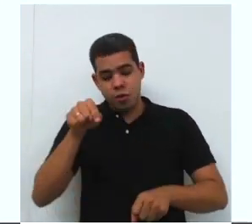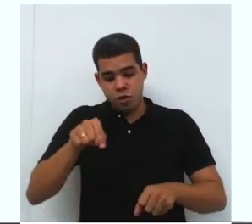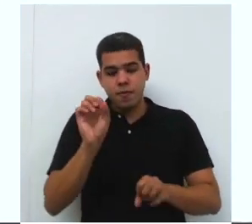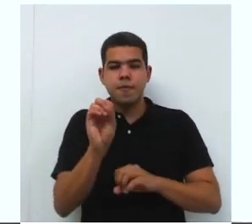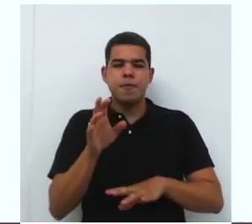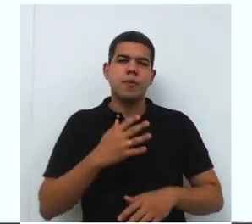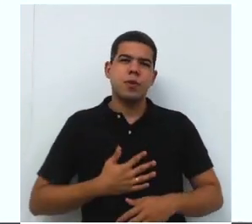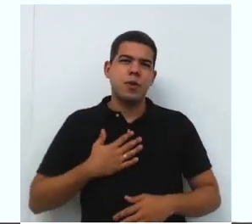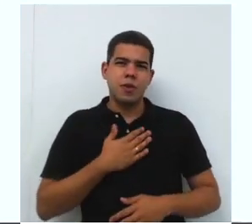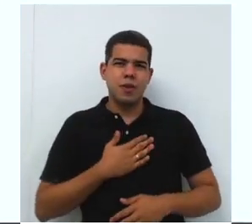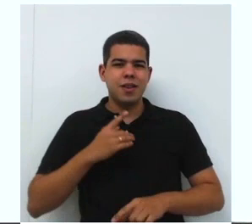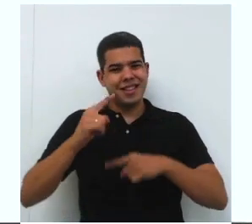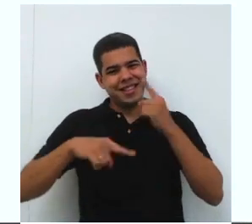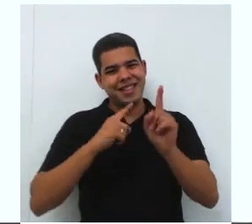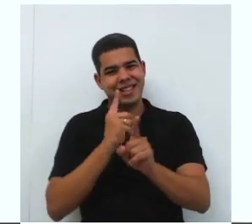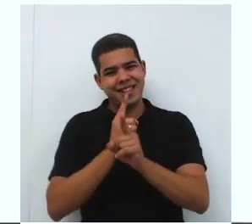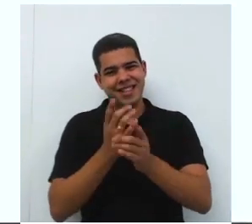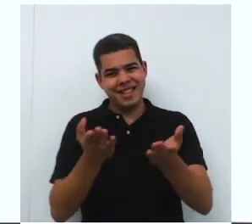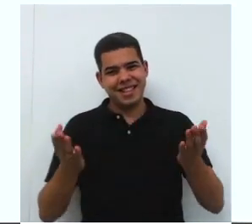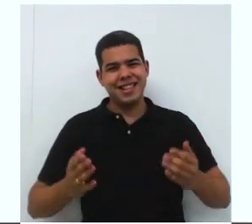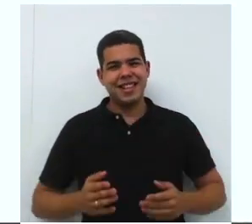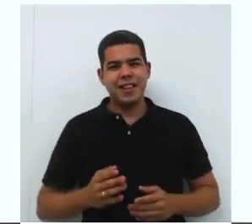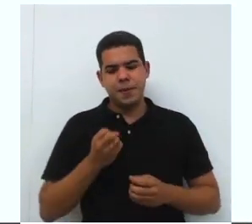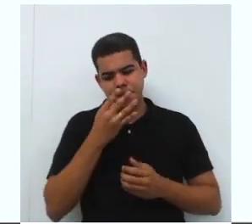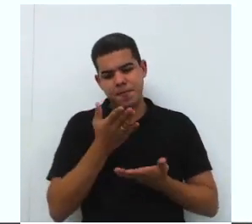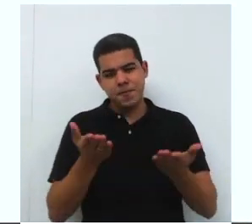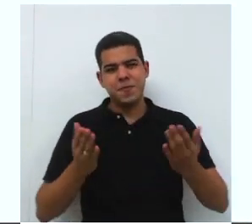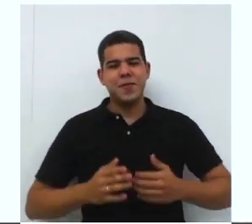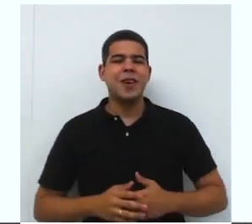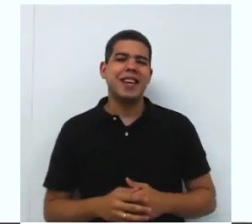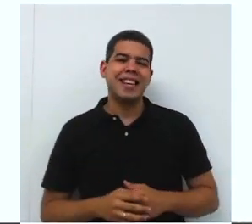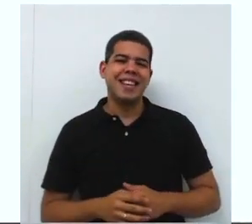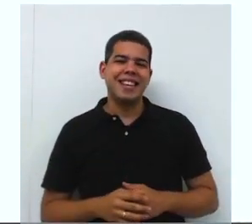que vocês tenham gostado dessa aula e até uma próxima oportunidade. Tudo de bom para vocês.